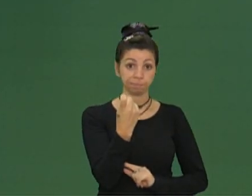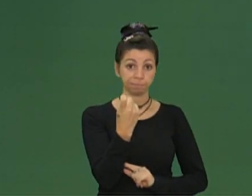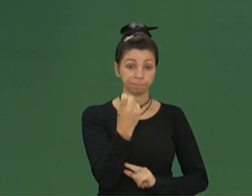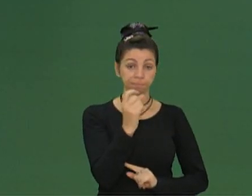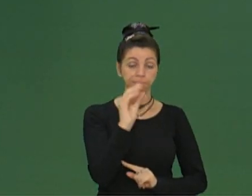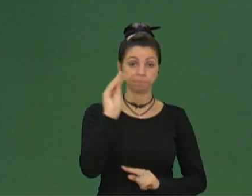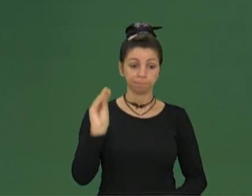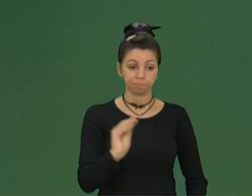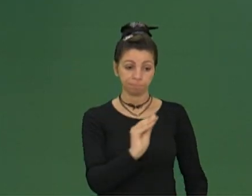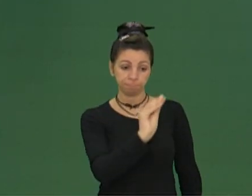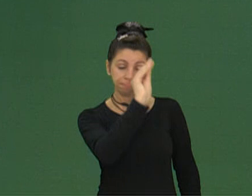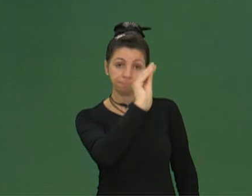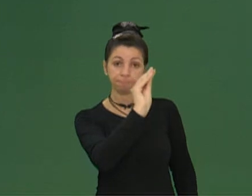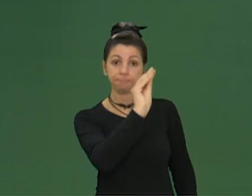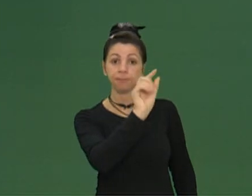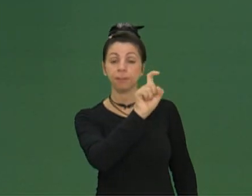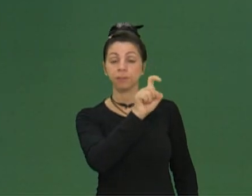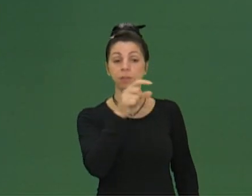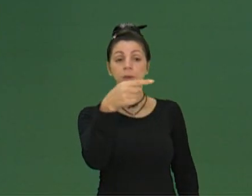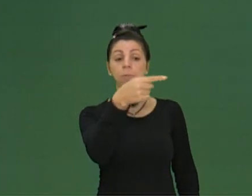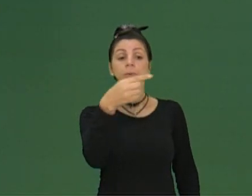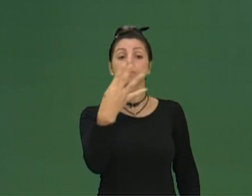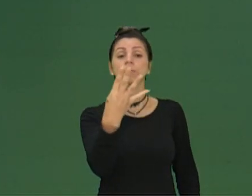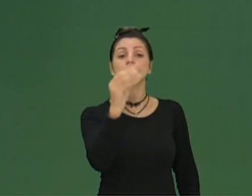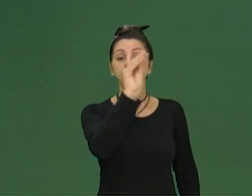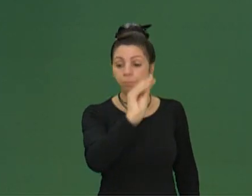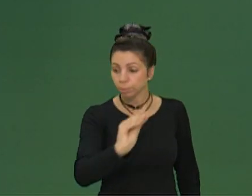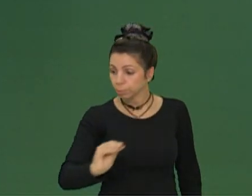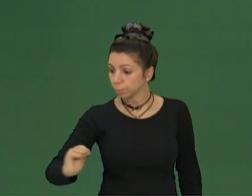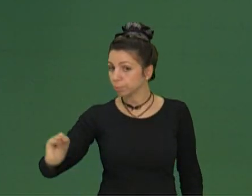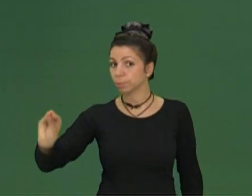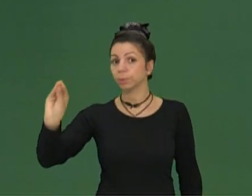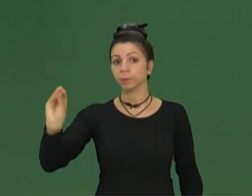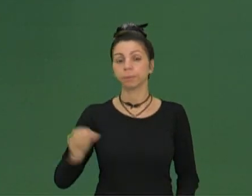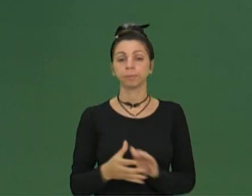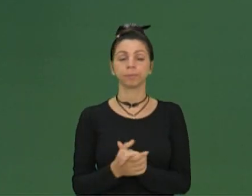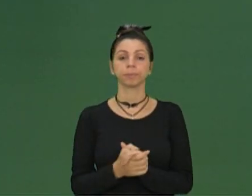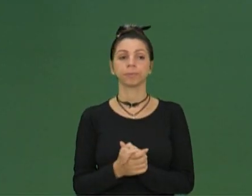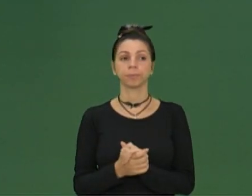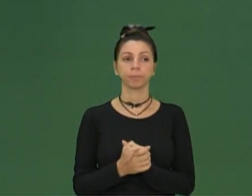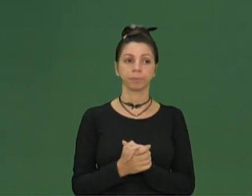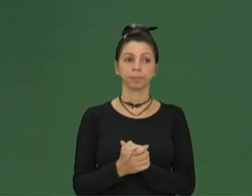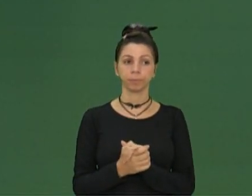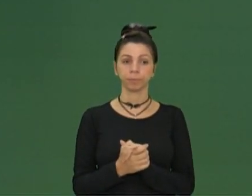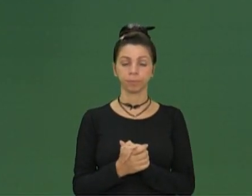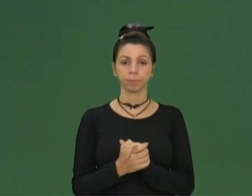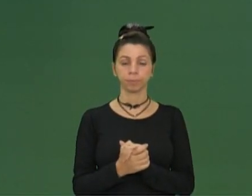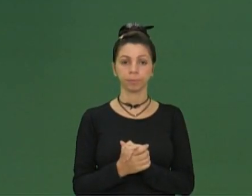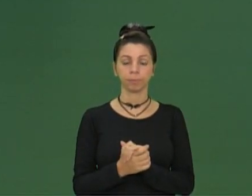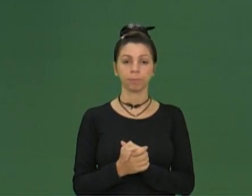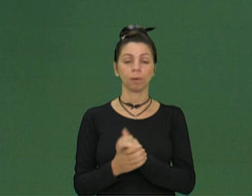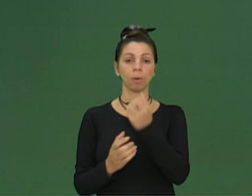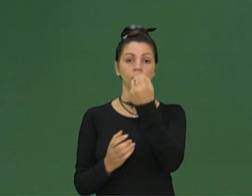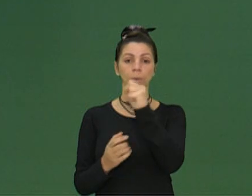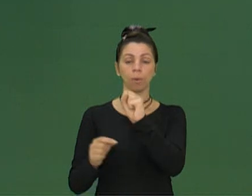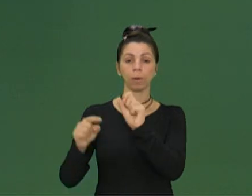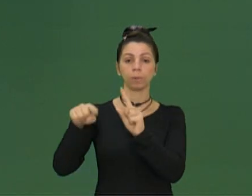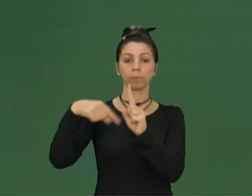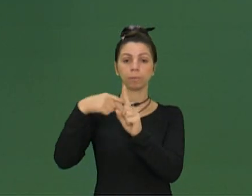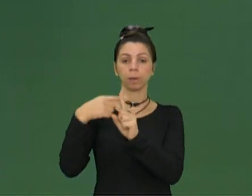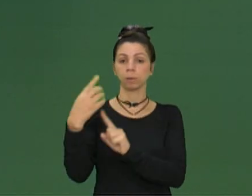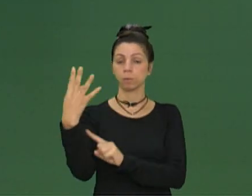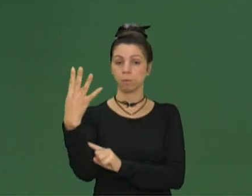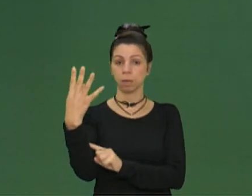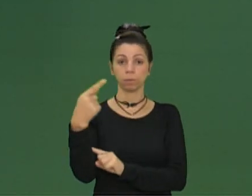e o menos 4 passei para o segundo membro. 8 mais 4, 12, ok? O que acontece aqui? X